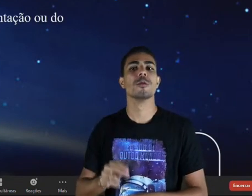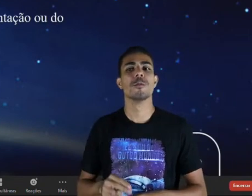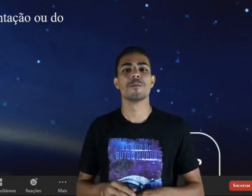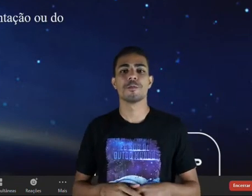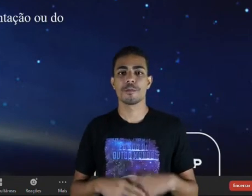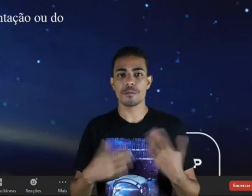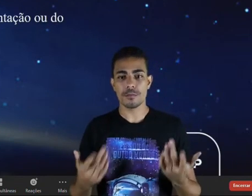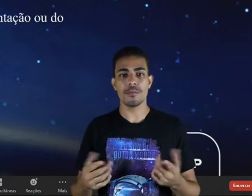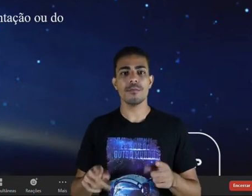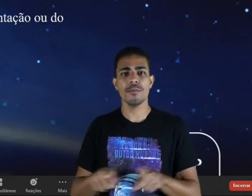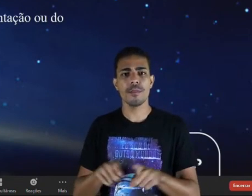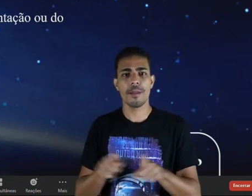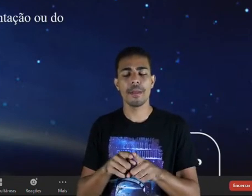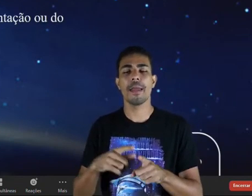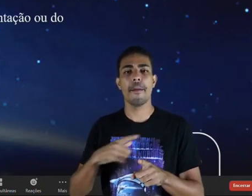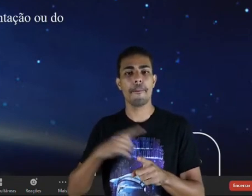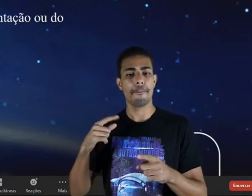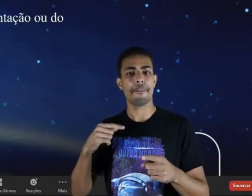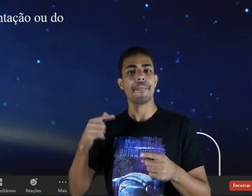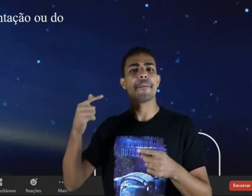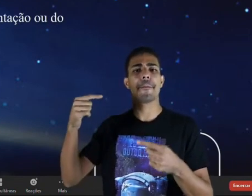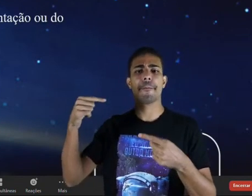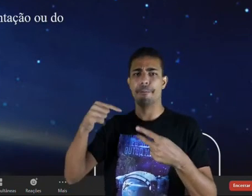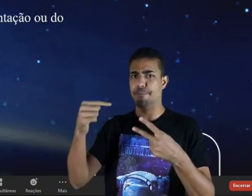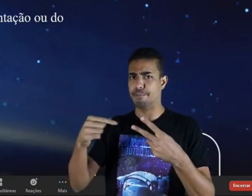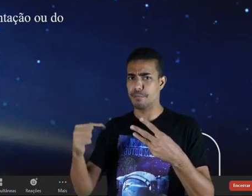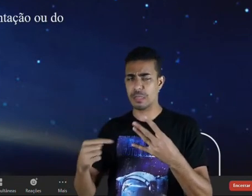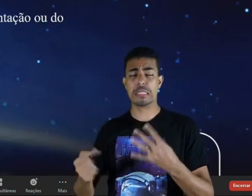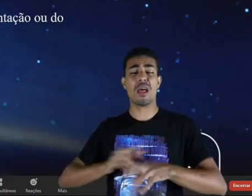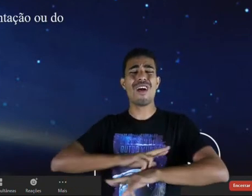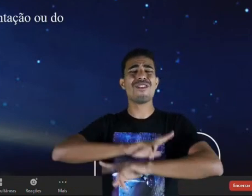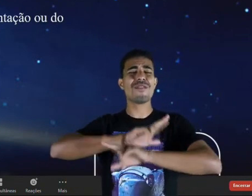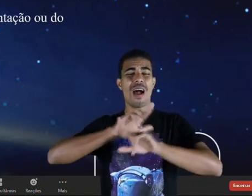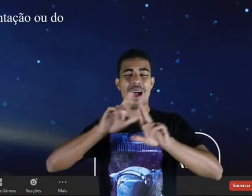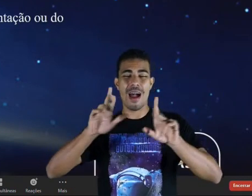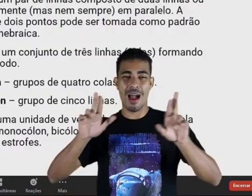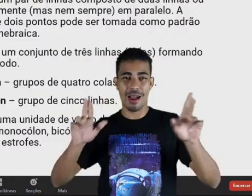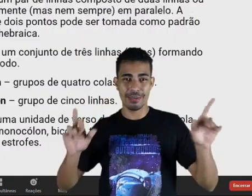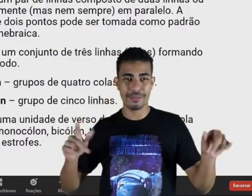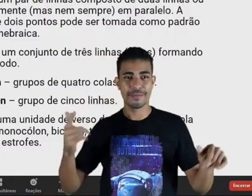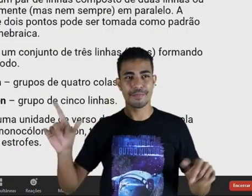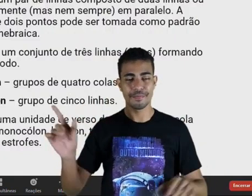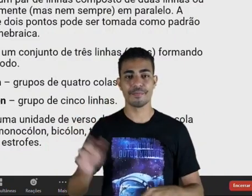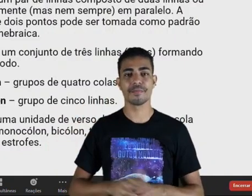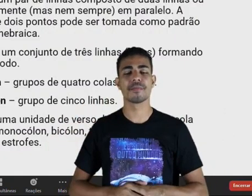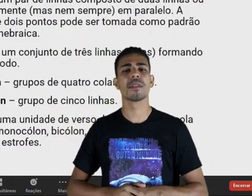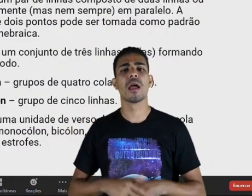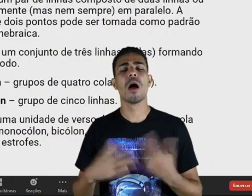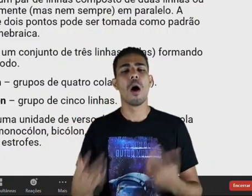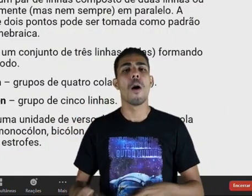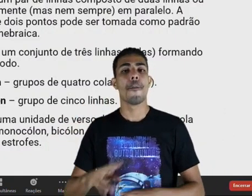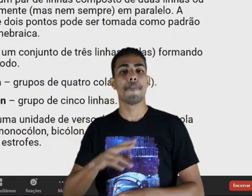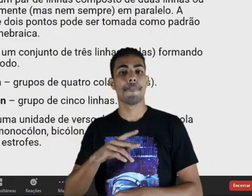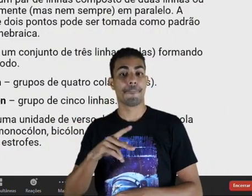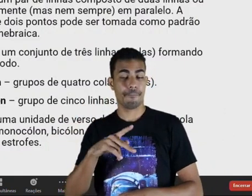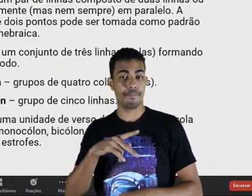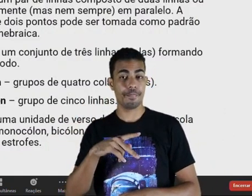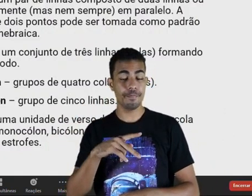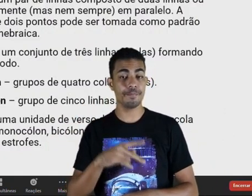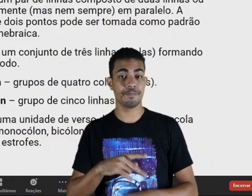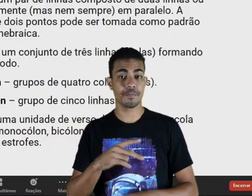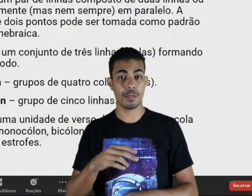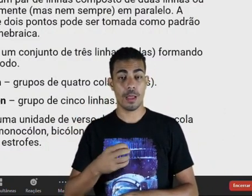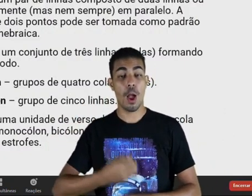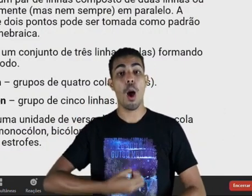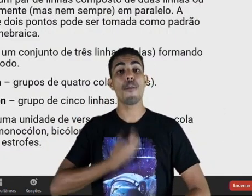Humor, quando Jesus pergunta qual dentre vós. E veja também o gênero, aquilo é uma parábola? É uma poesia? Para falar em poesia, eu